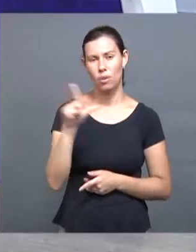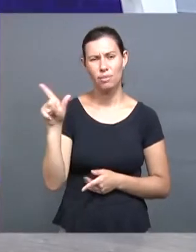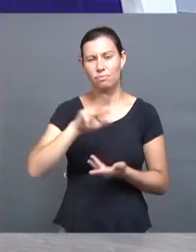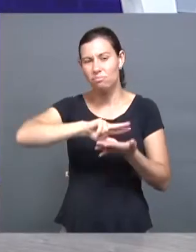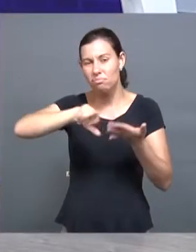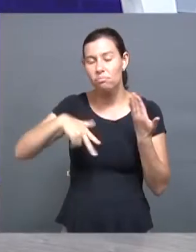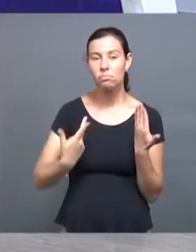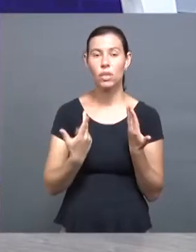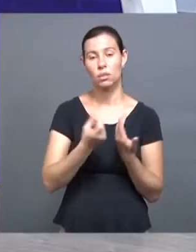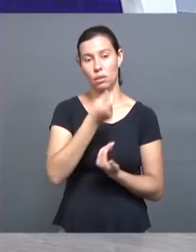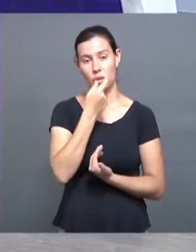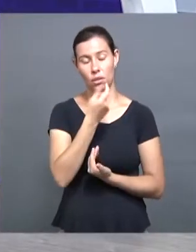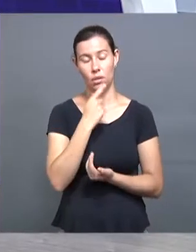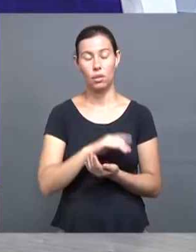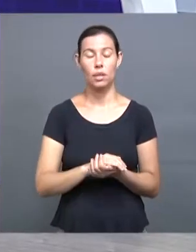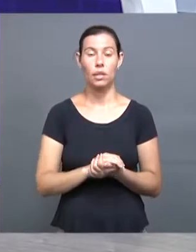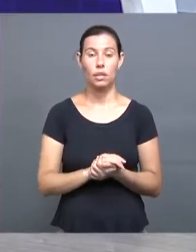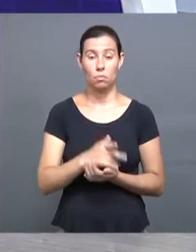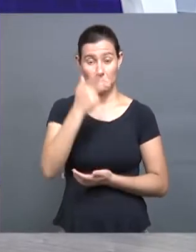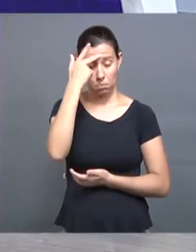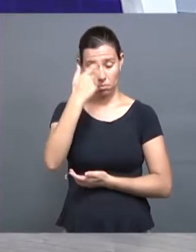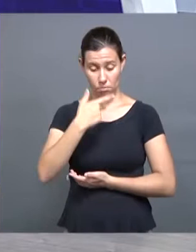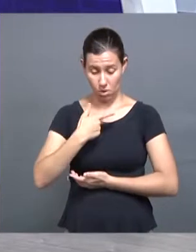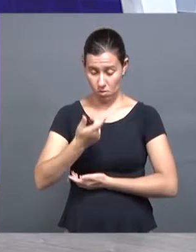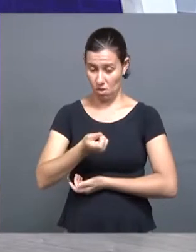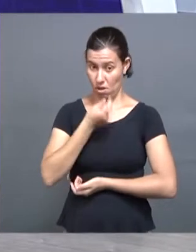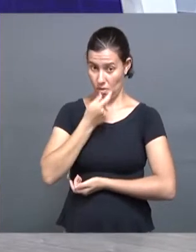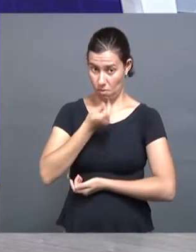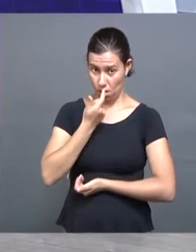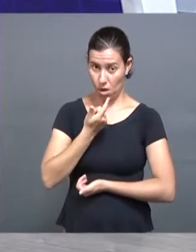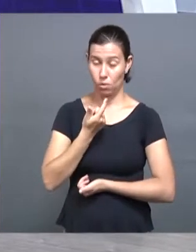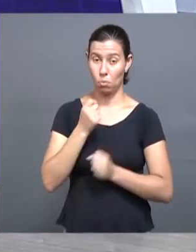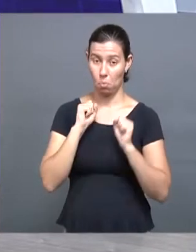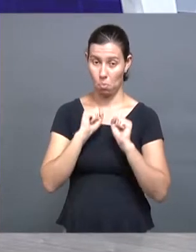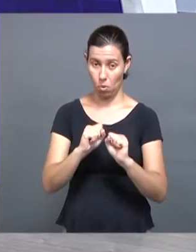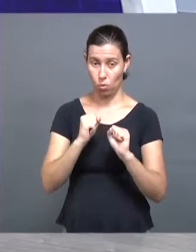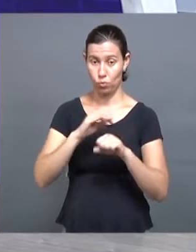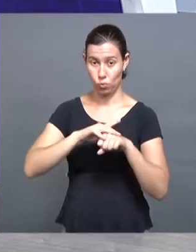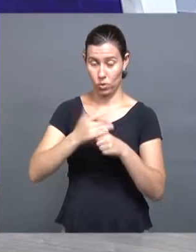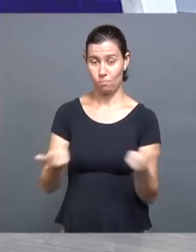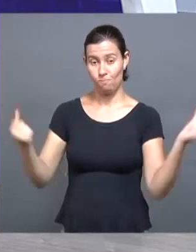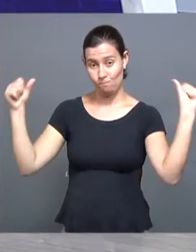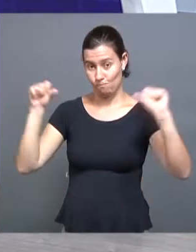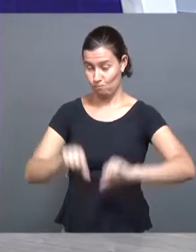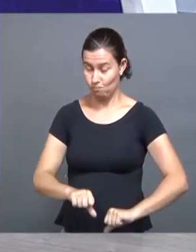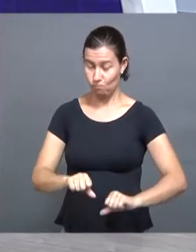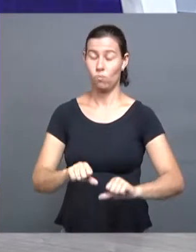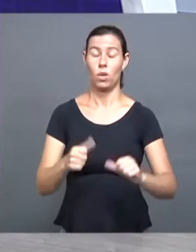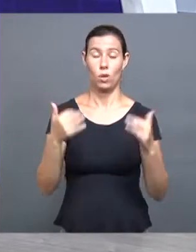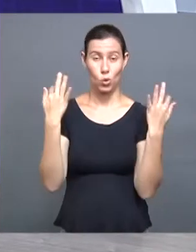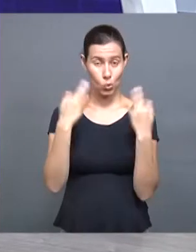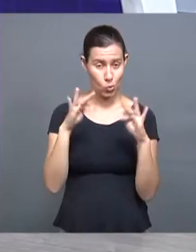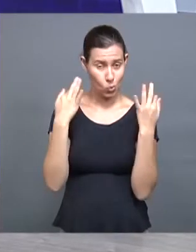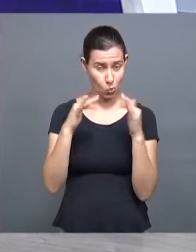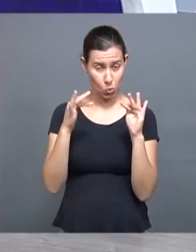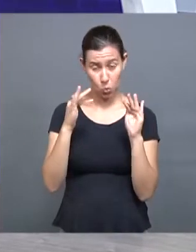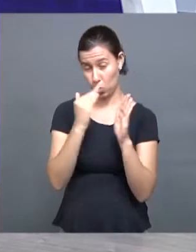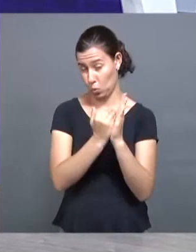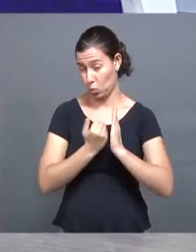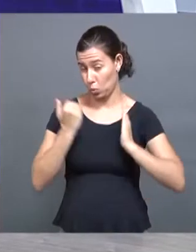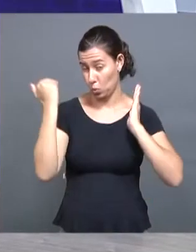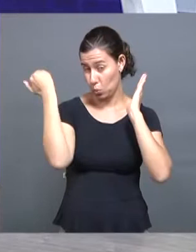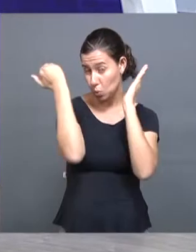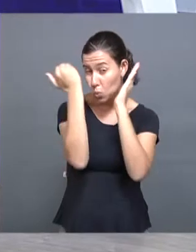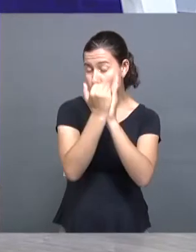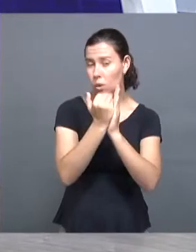em vários casos, nesse também pode agravar o caso do paciente. Pode piorar e causar essa dor de cabeça. Fica também. a dica,